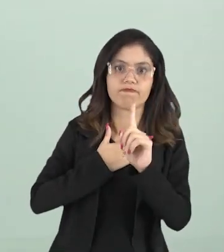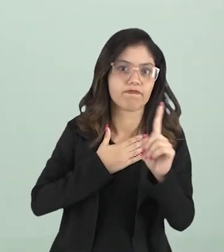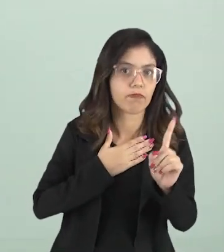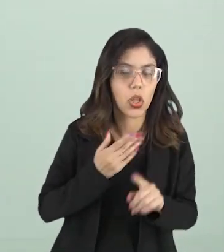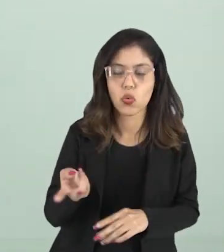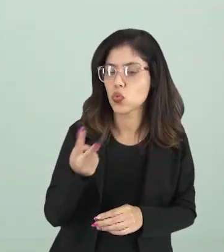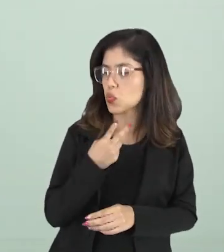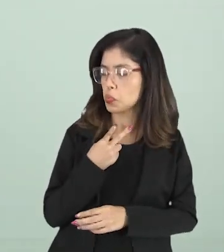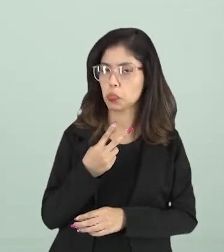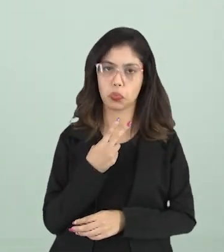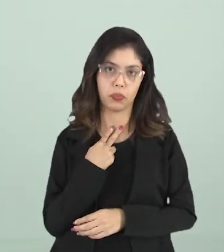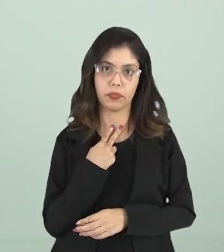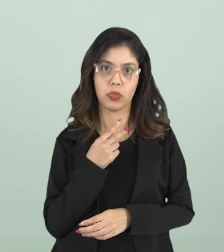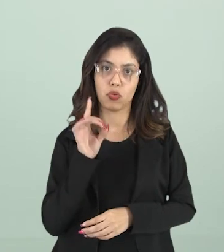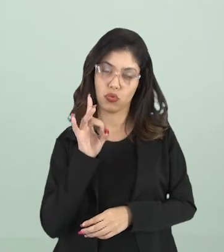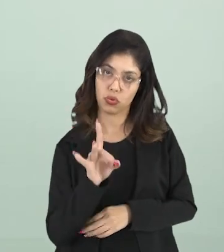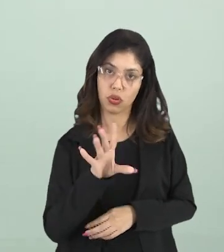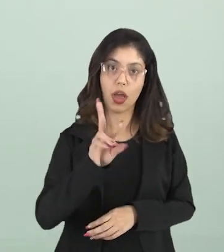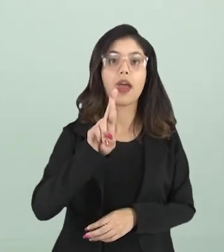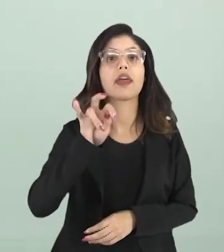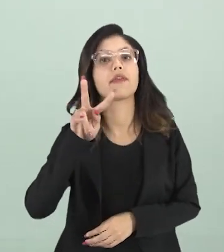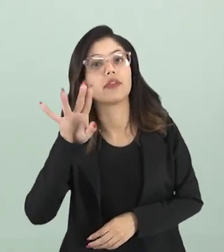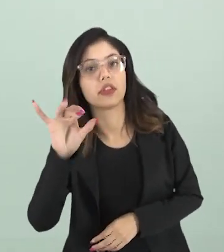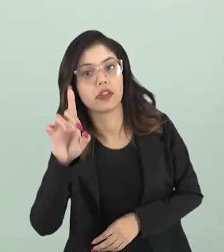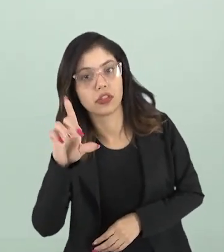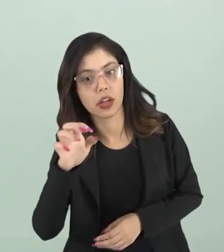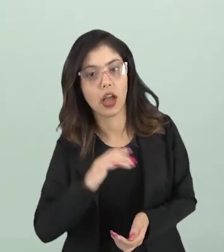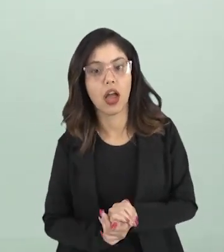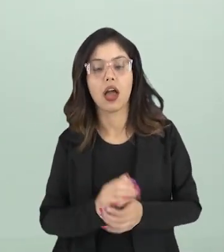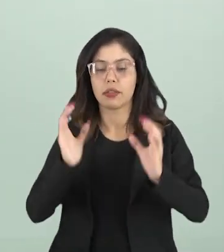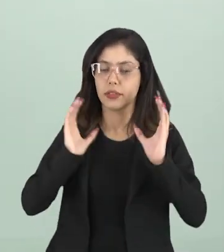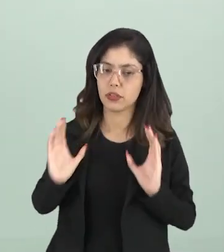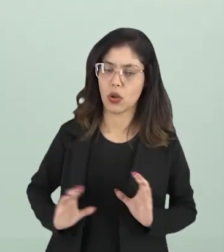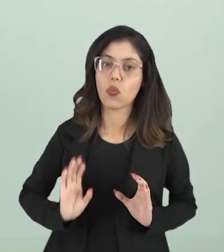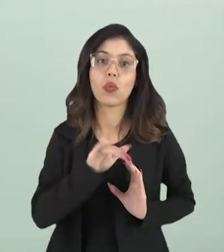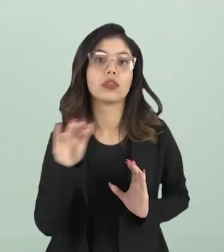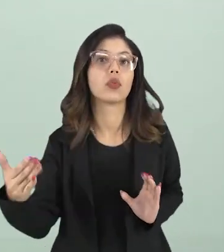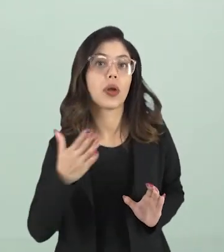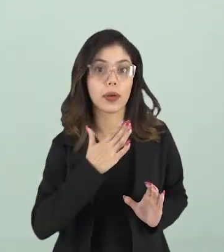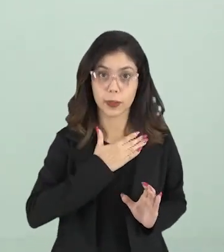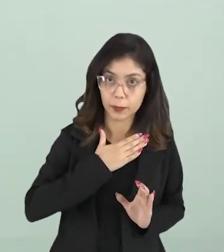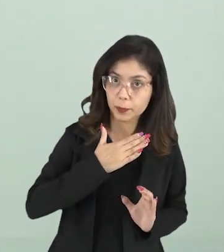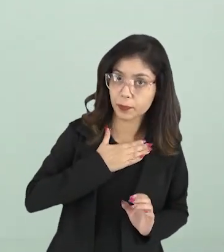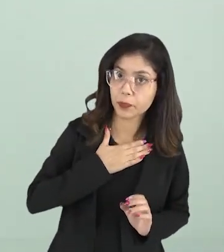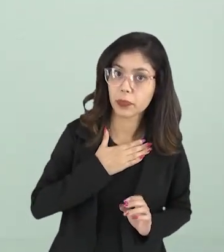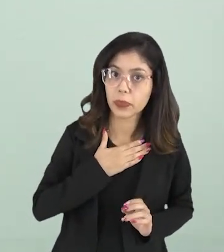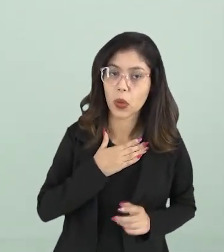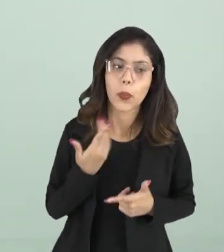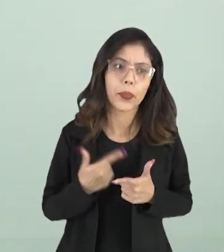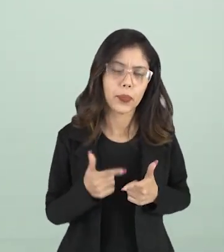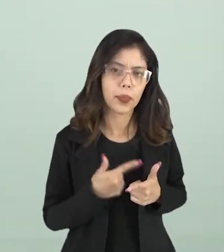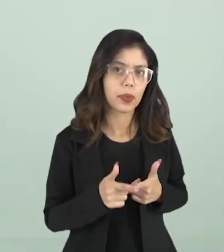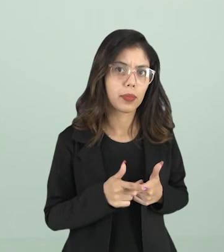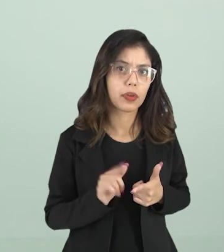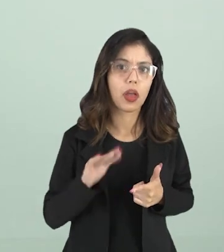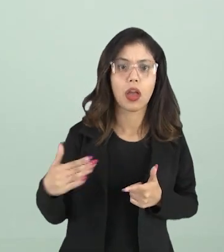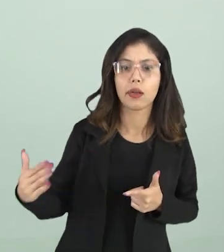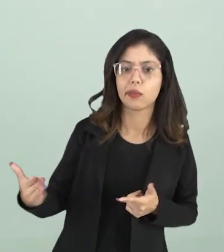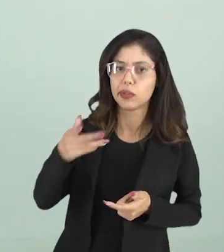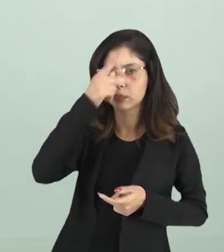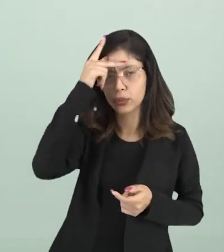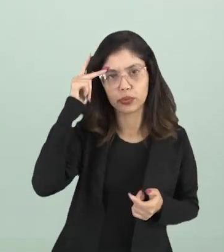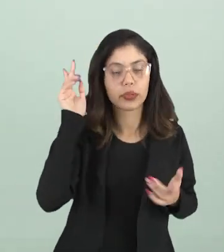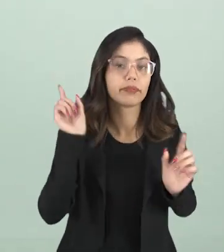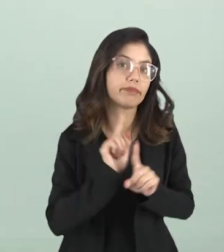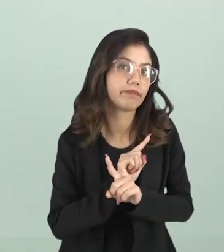posso somente reivindicar e exercer a cidadania quando eu me sinto prejudicado enquanto